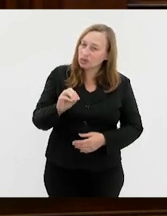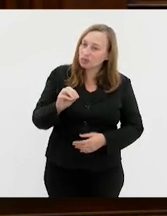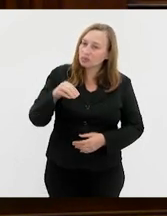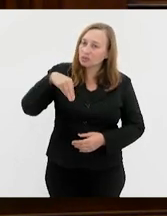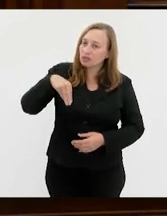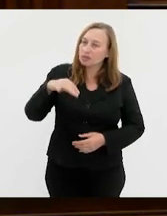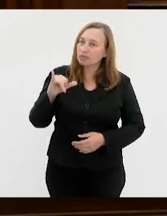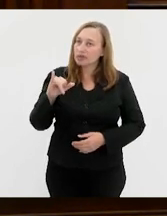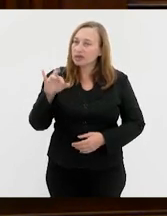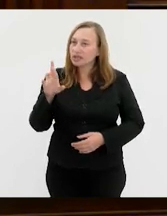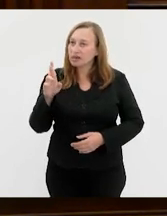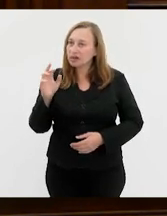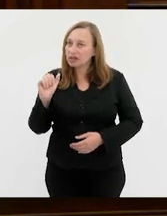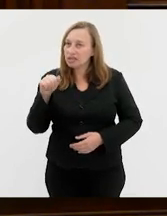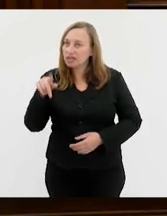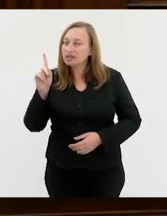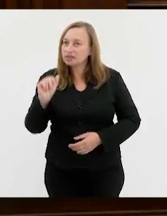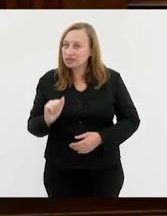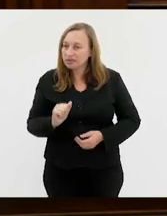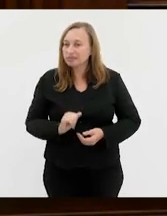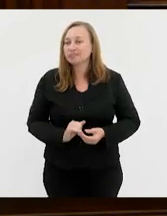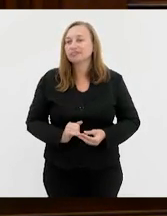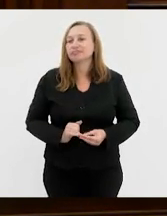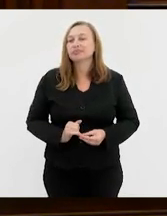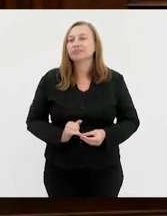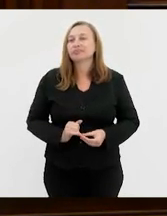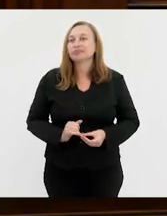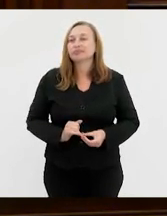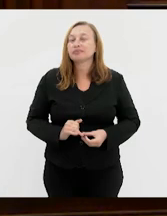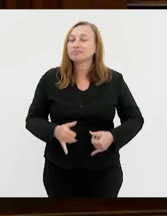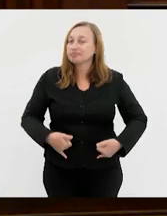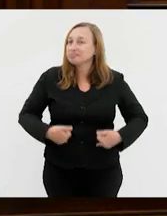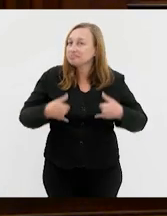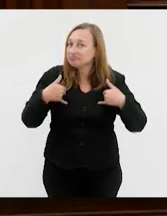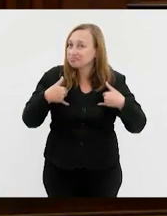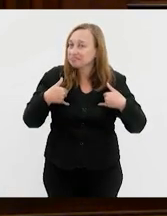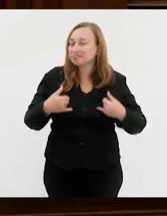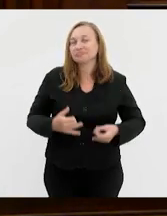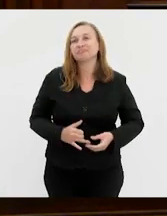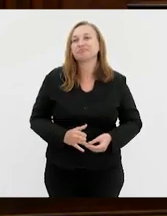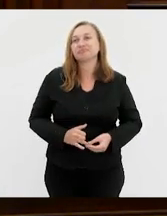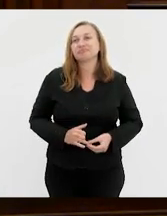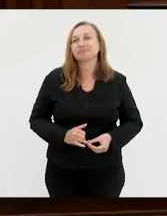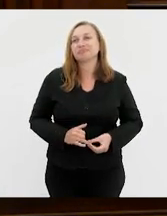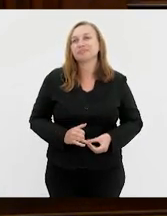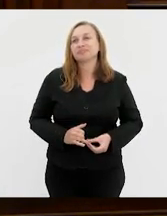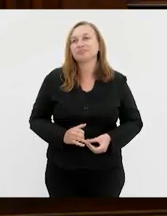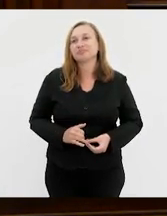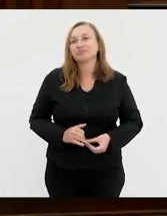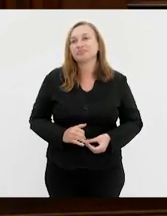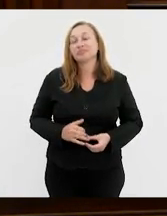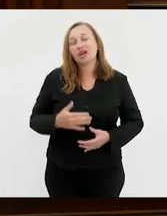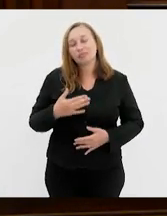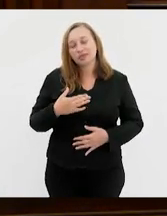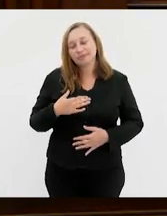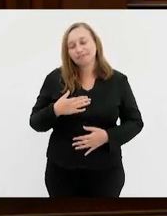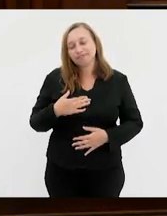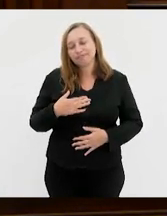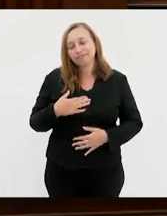por essa honra a mim prestada,